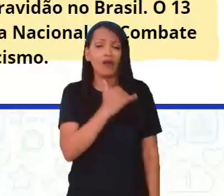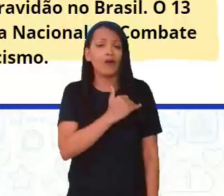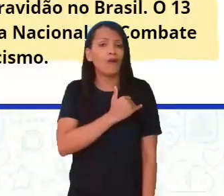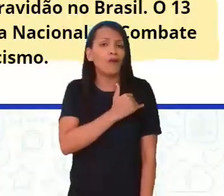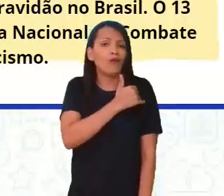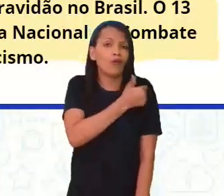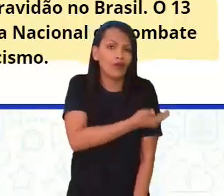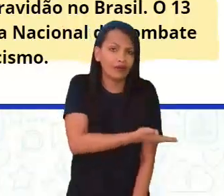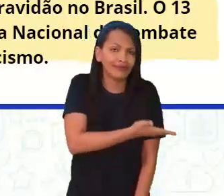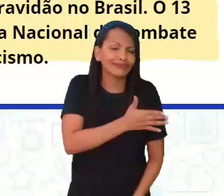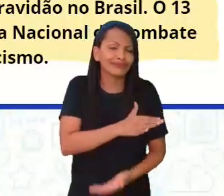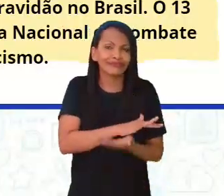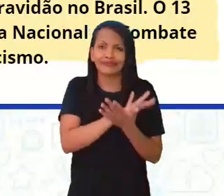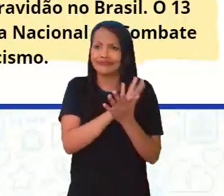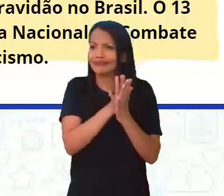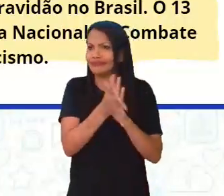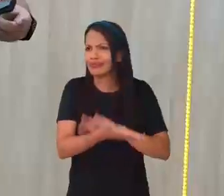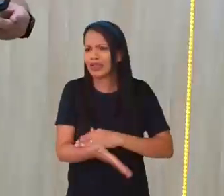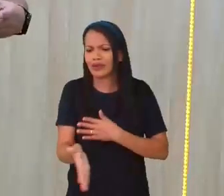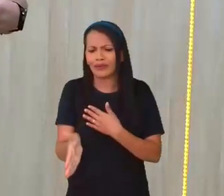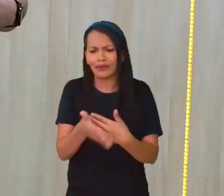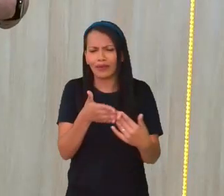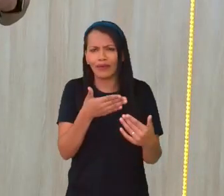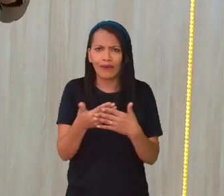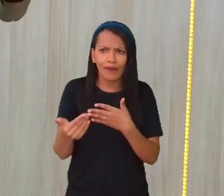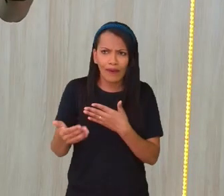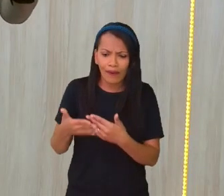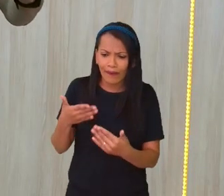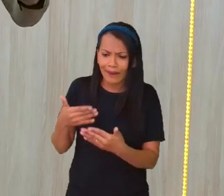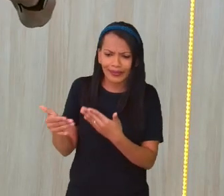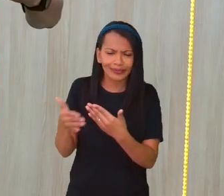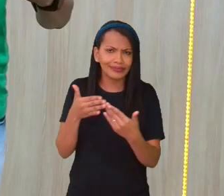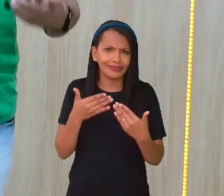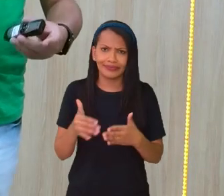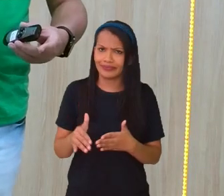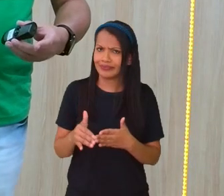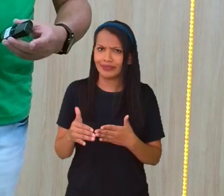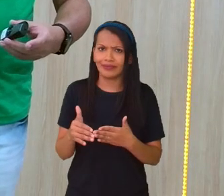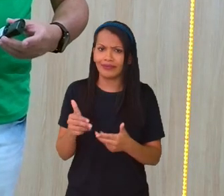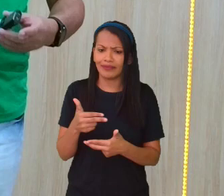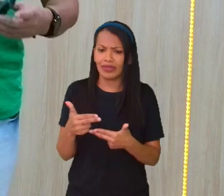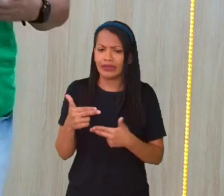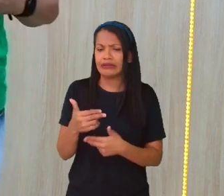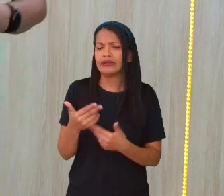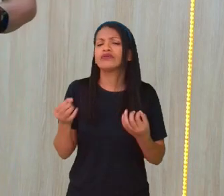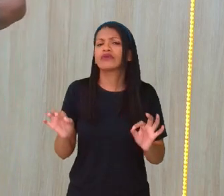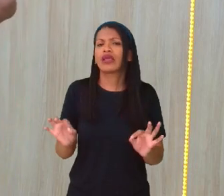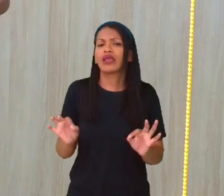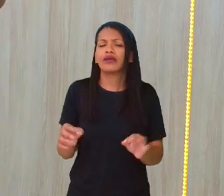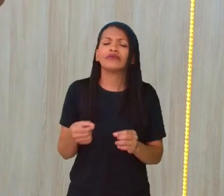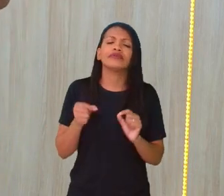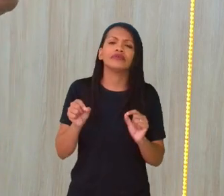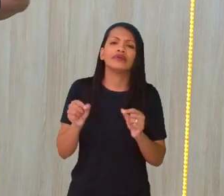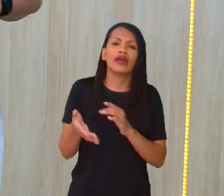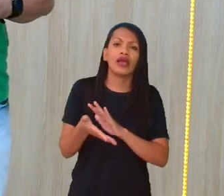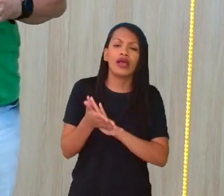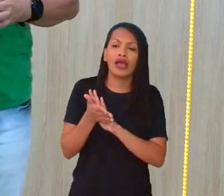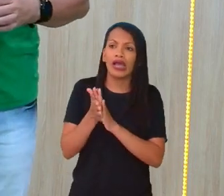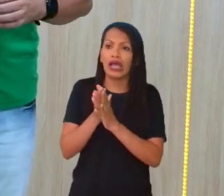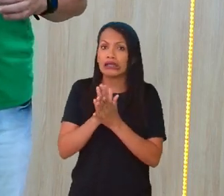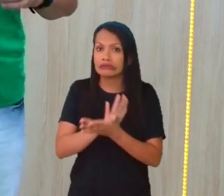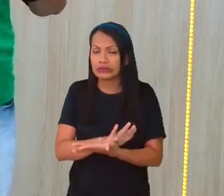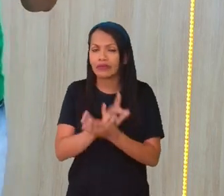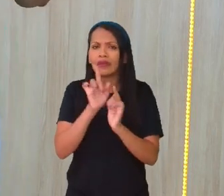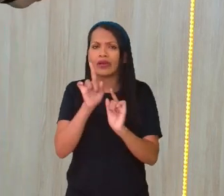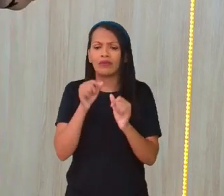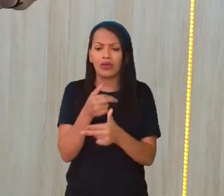racismo ele é de qualquer forma, tá? de qualquer ação. Né? Racismo, gente, é algo